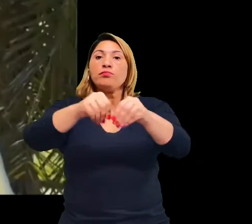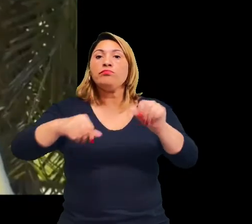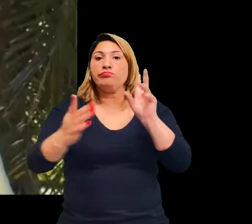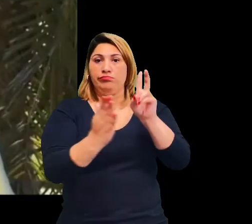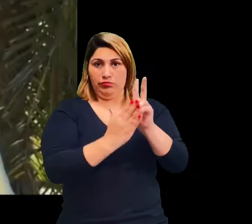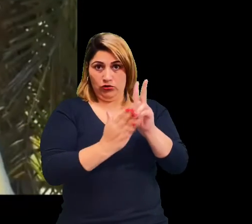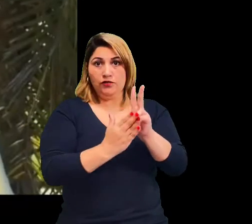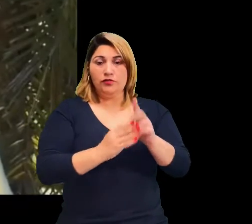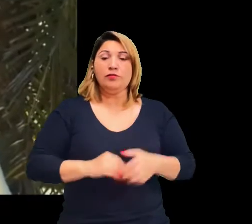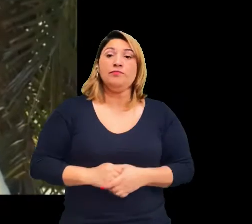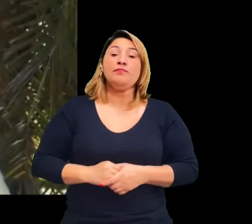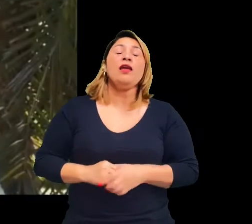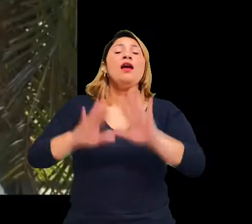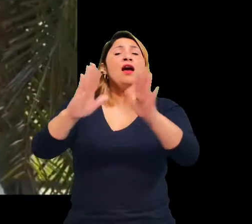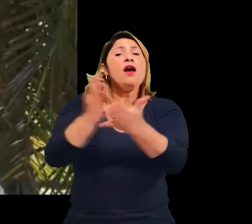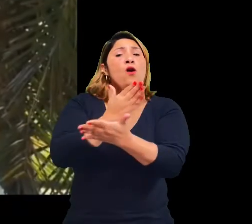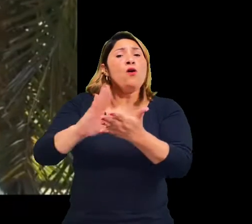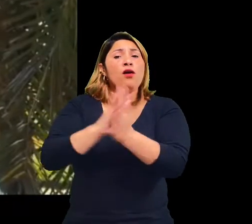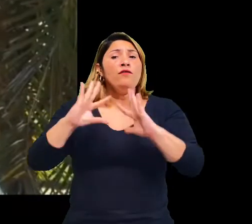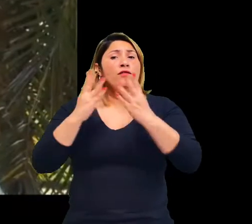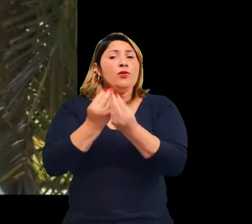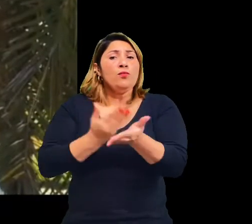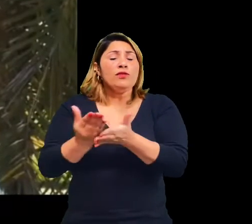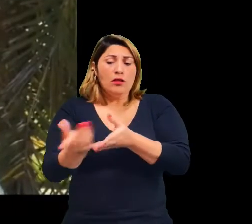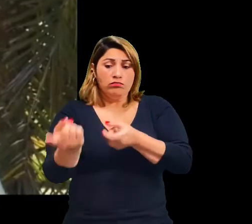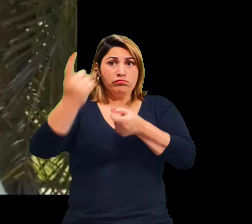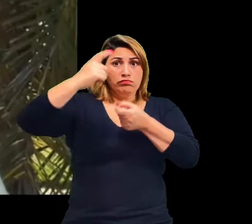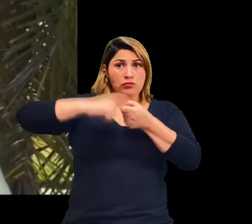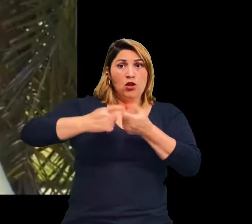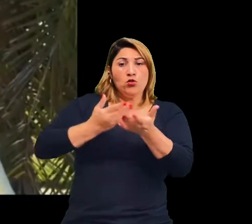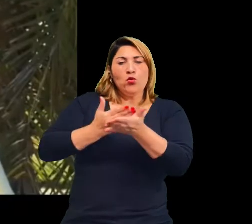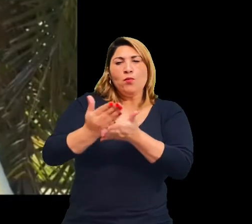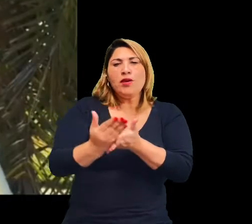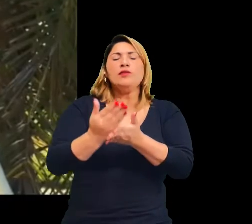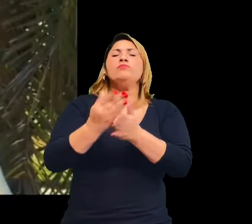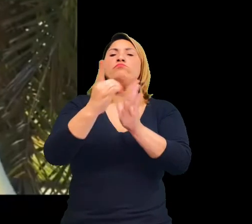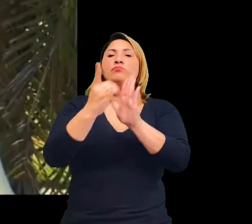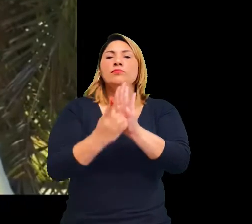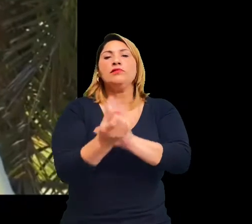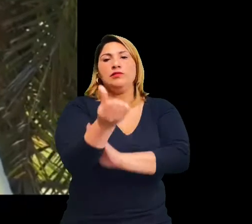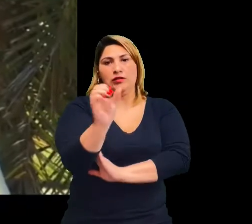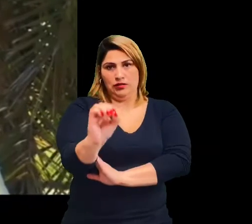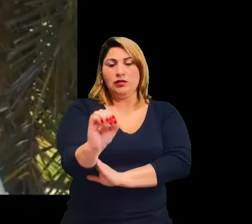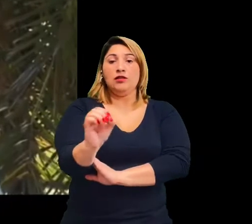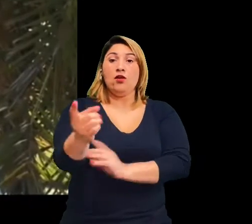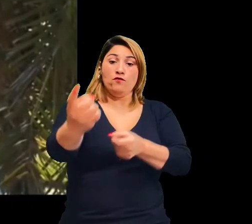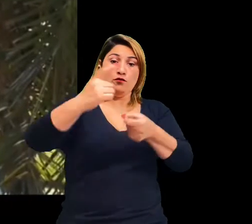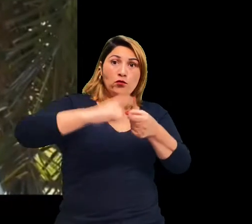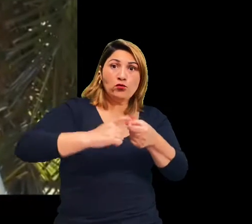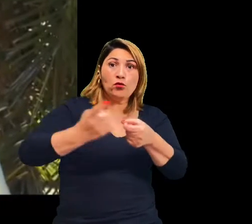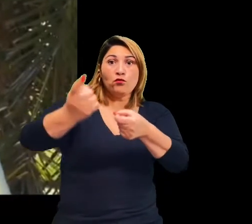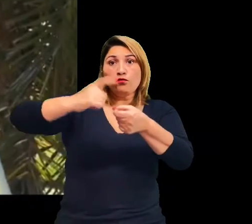Algumas famílias começaram a retornar, principalmente a partir do início da década de 60, ao mesmo lugar, ou seja, retomando então essa